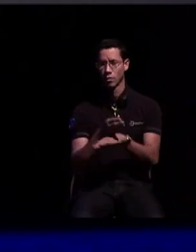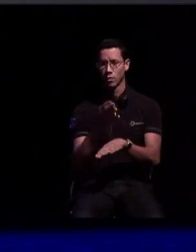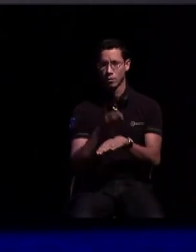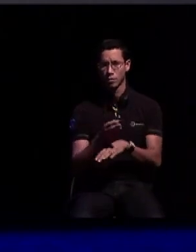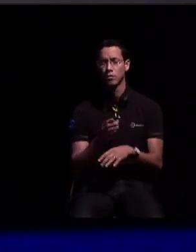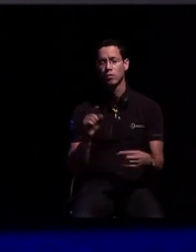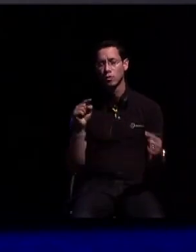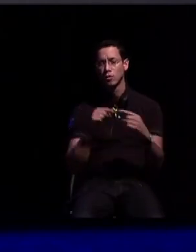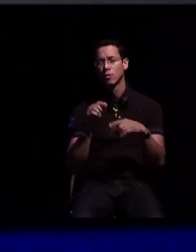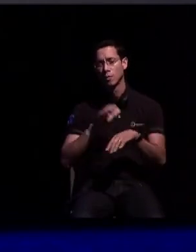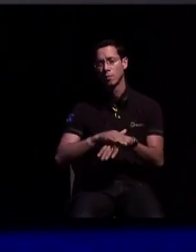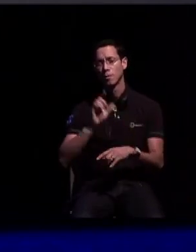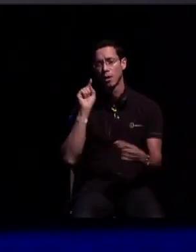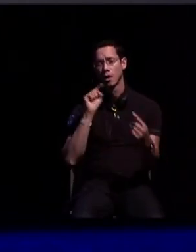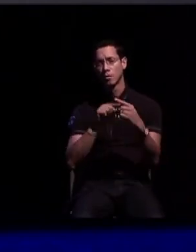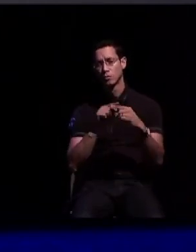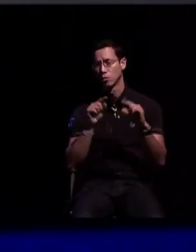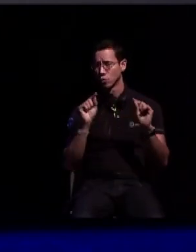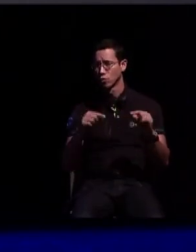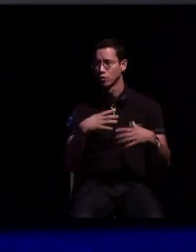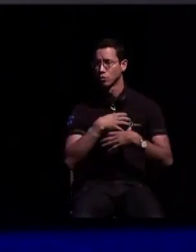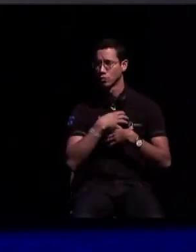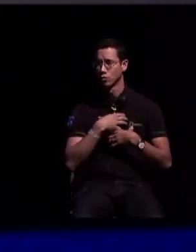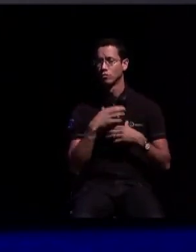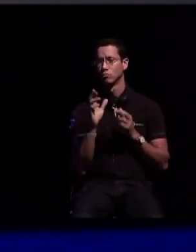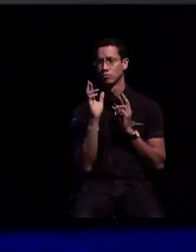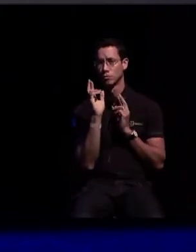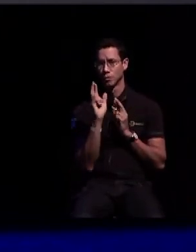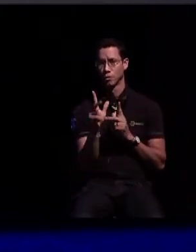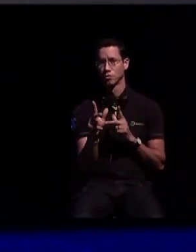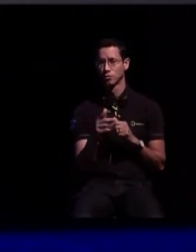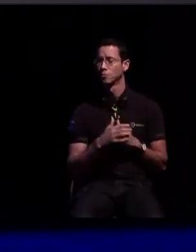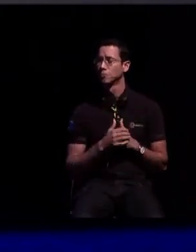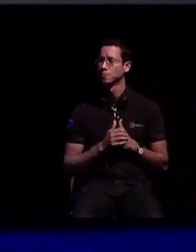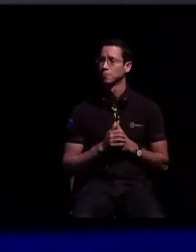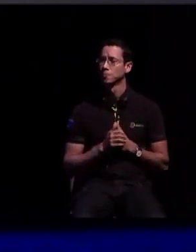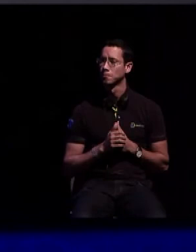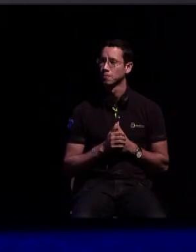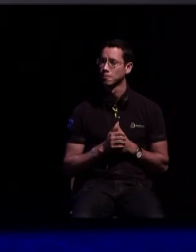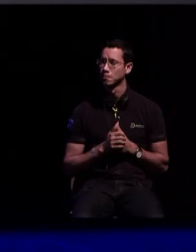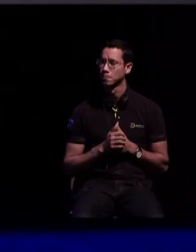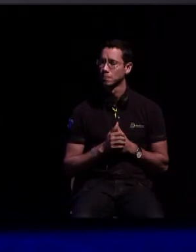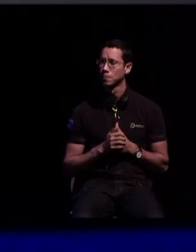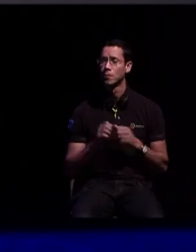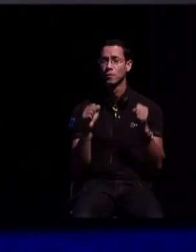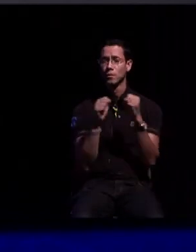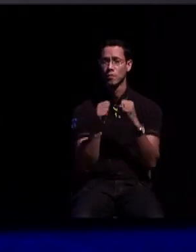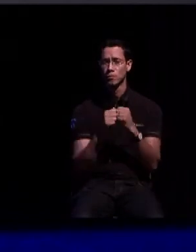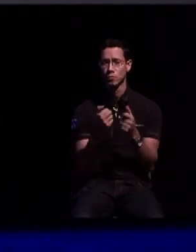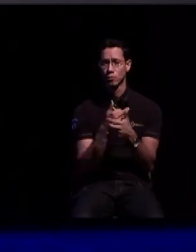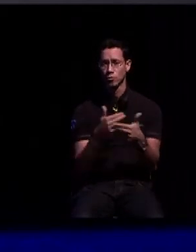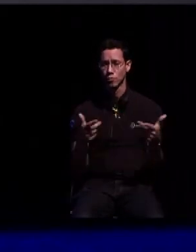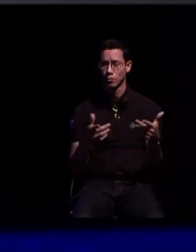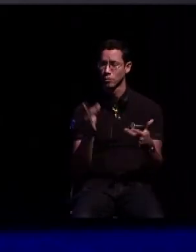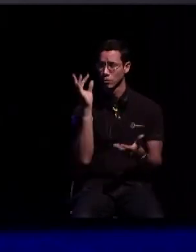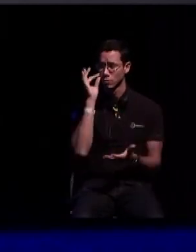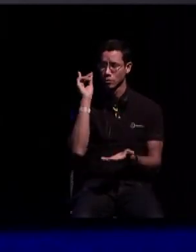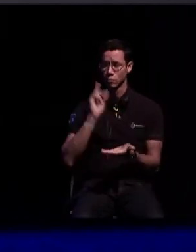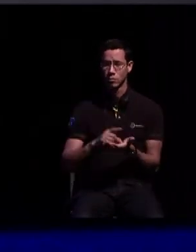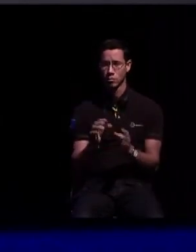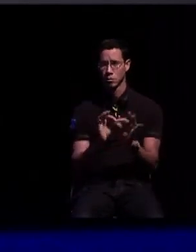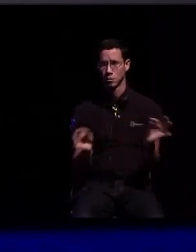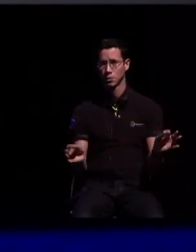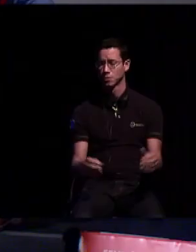muito mais com uma forma diferente de fazer coisas que são, na realidade, muito simples.